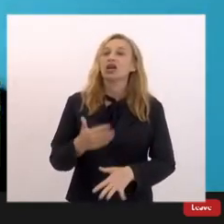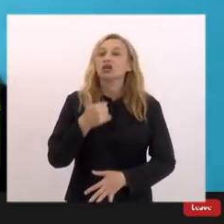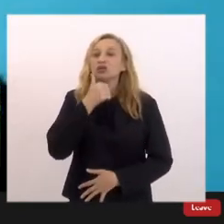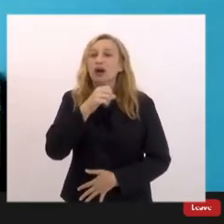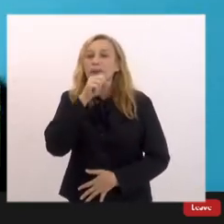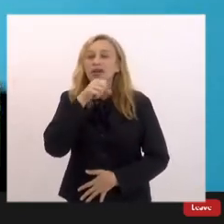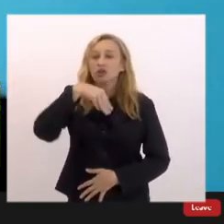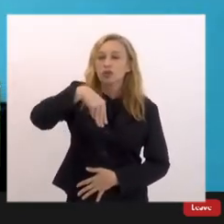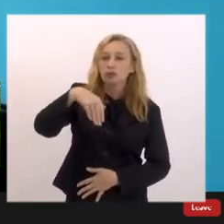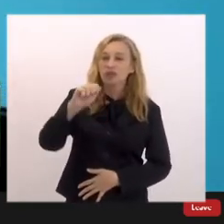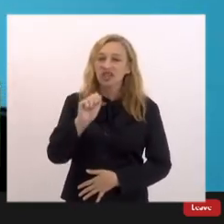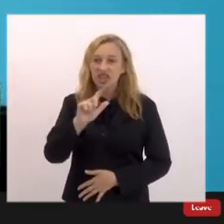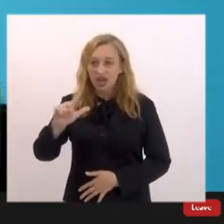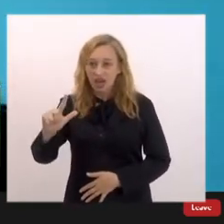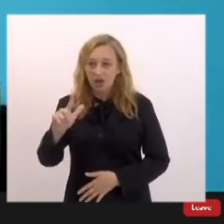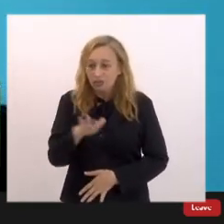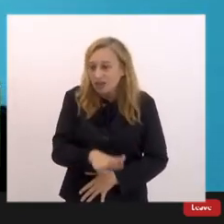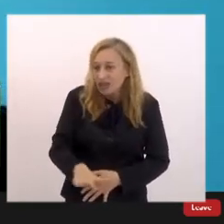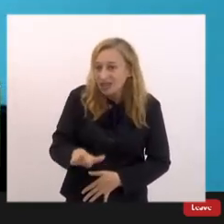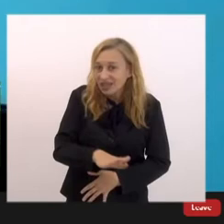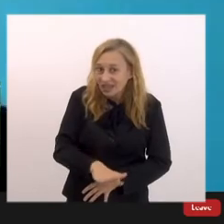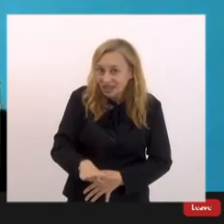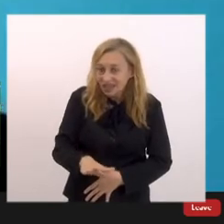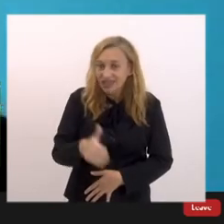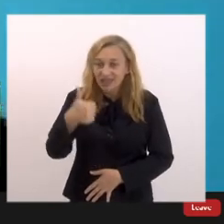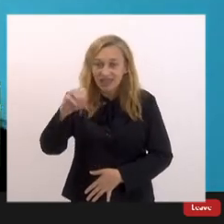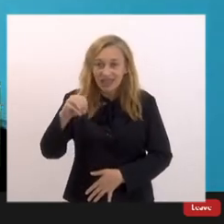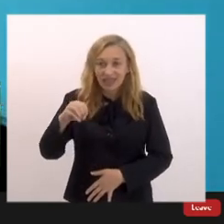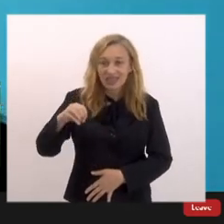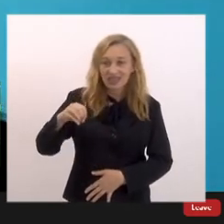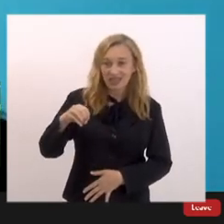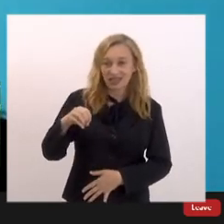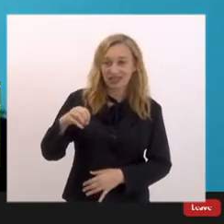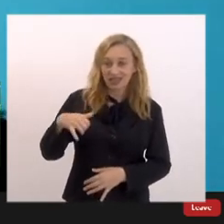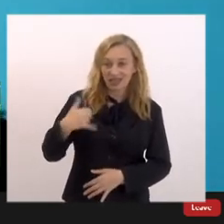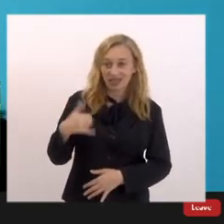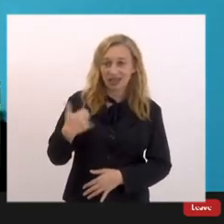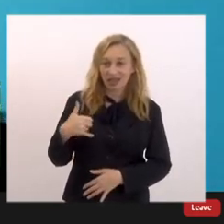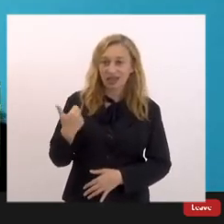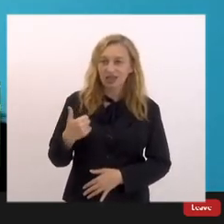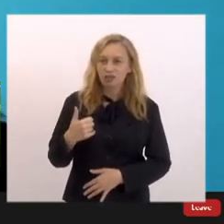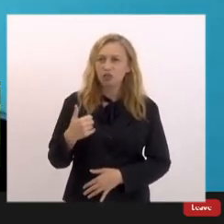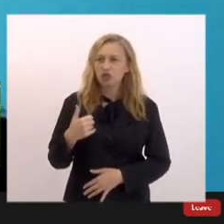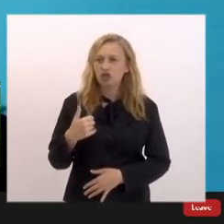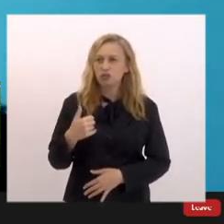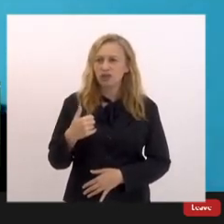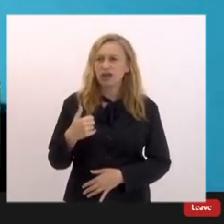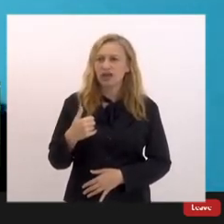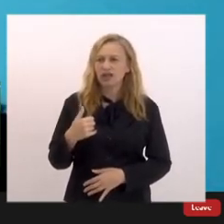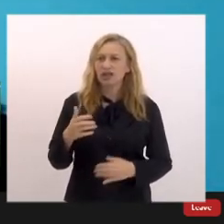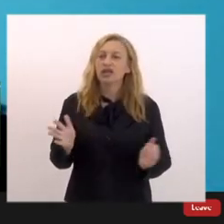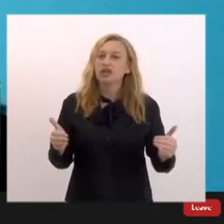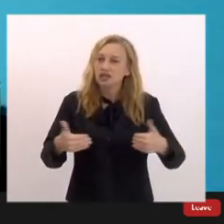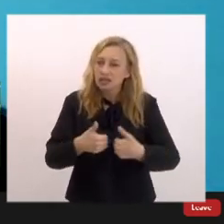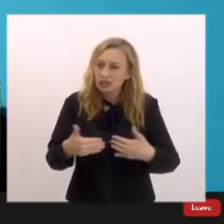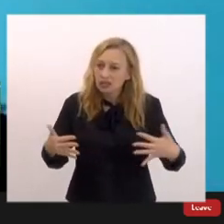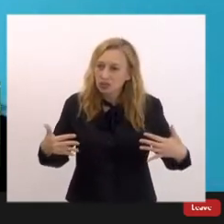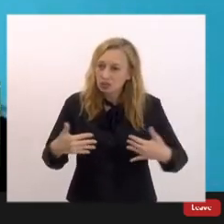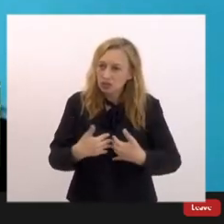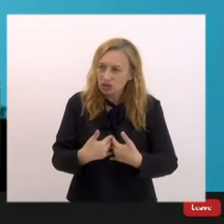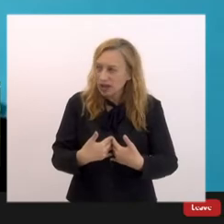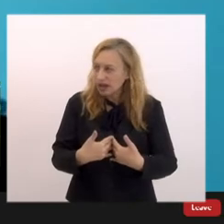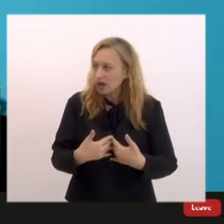Miguel. O Miguel é uma criança com 10 anos com deficiência múltipla, ele tem síndrome de Down, paralisia cerebral e